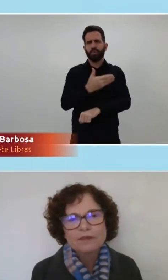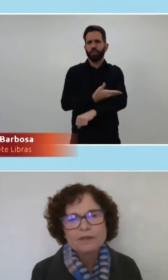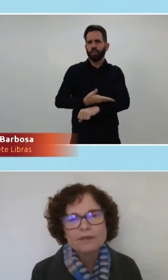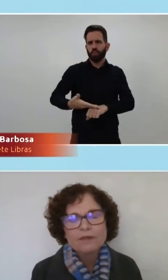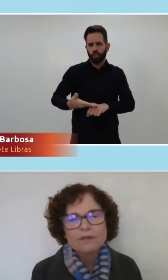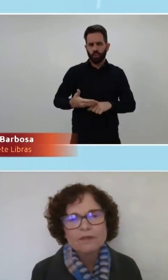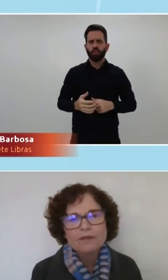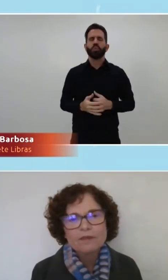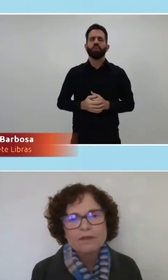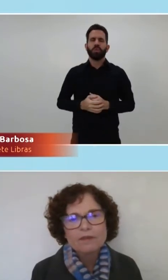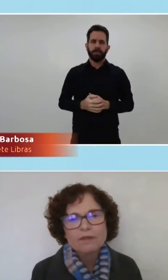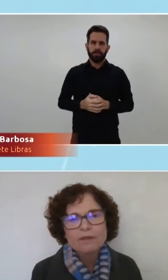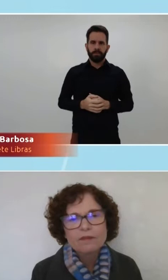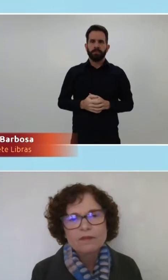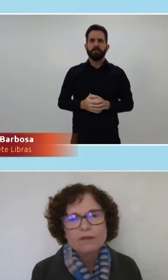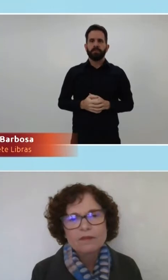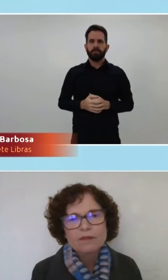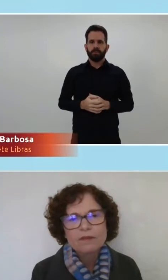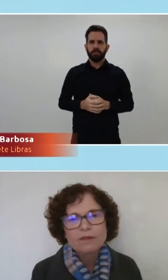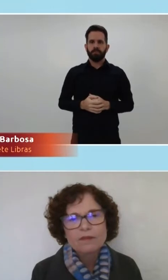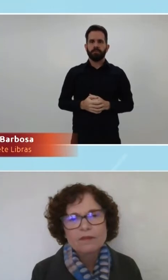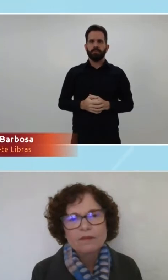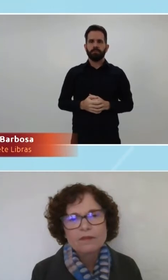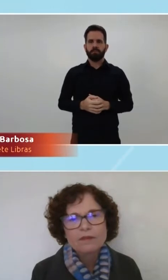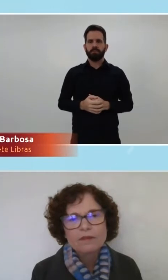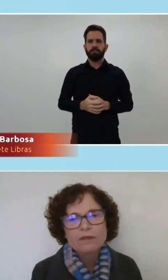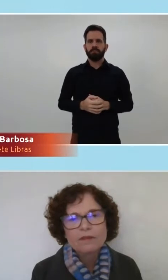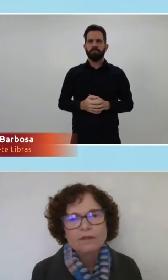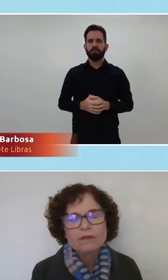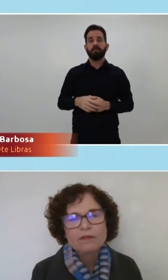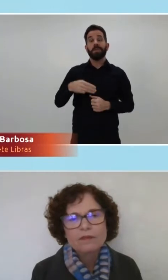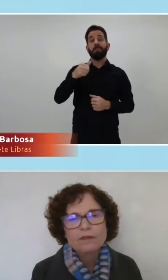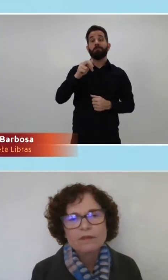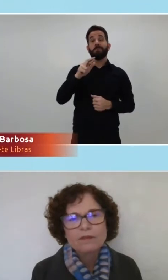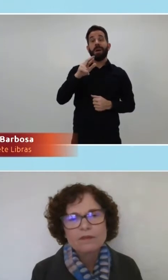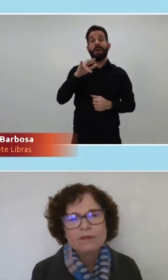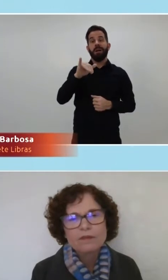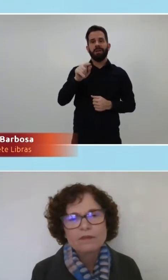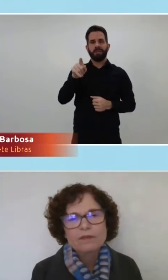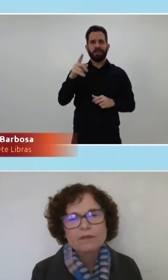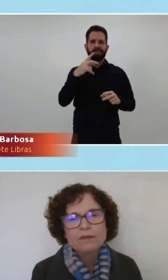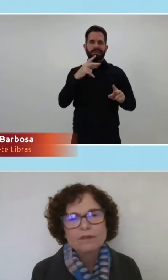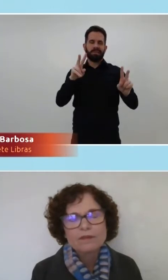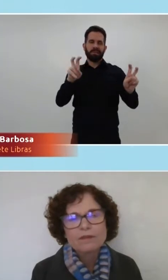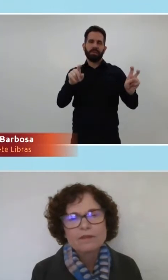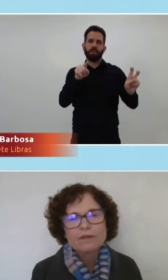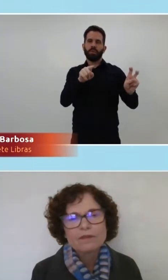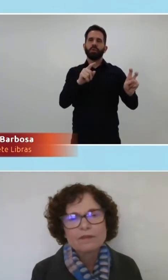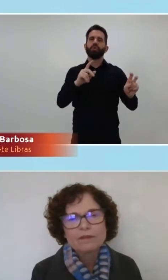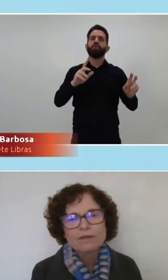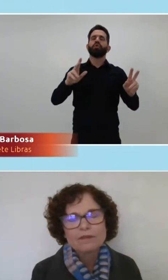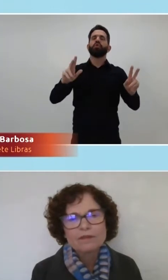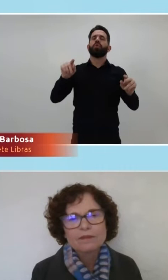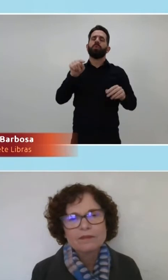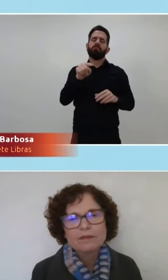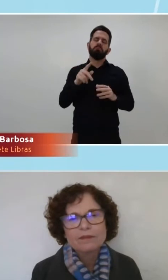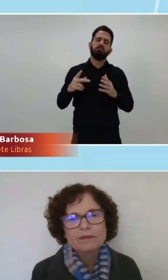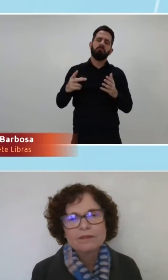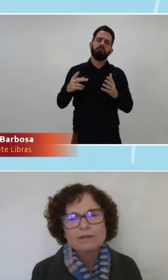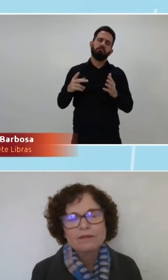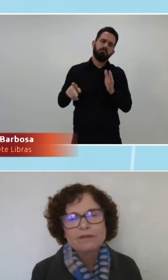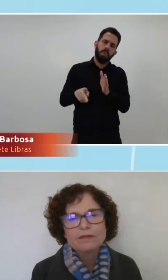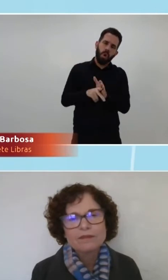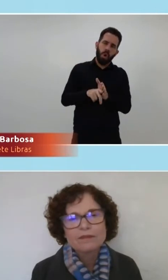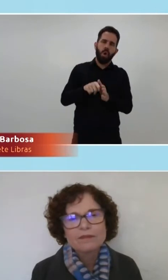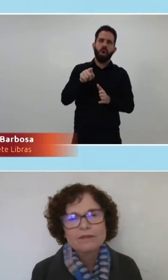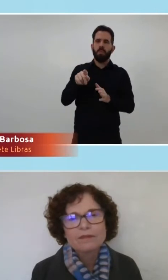Márcia, eu citei a questão da notoriedade que ganham casos de crianças que são pertencentes a